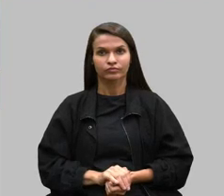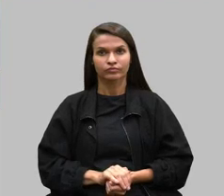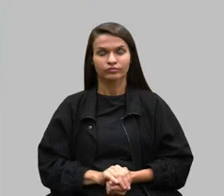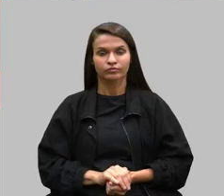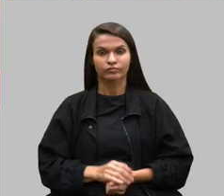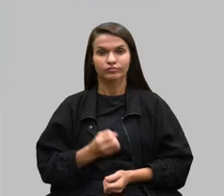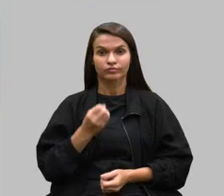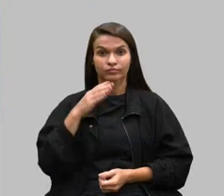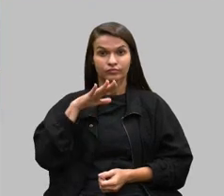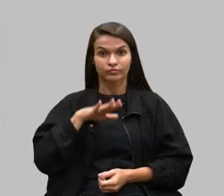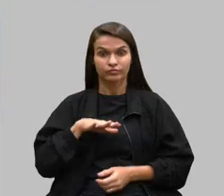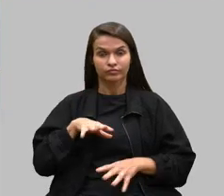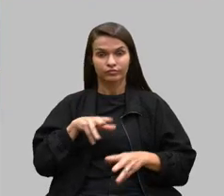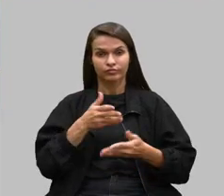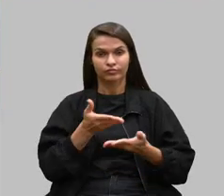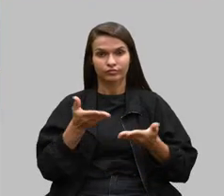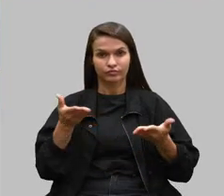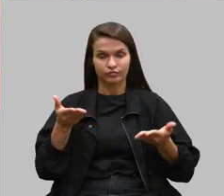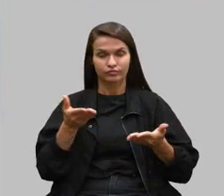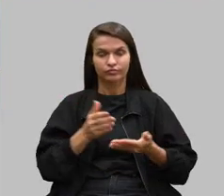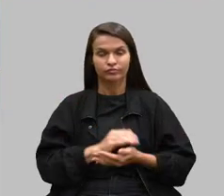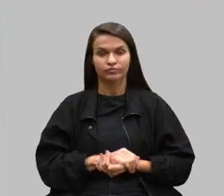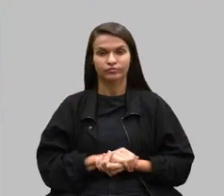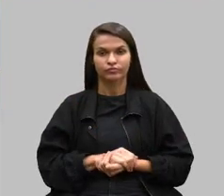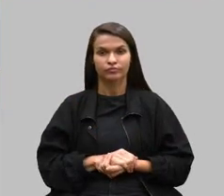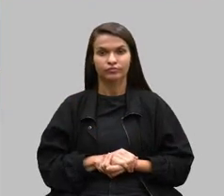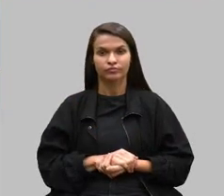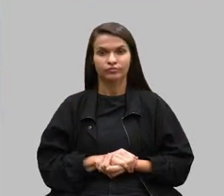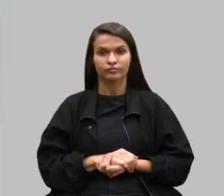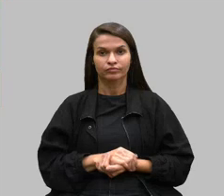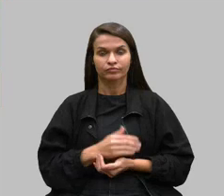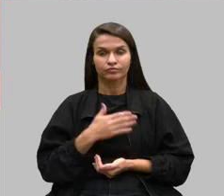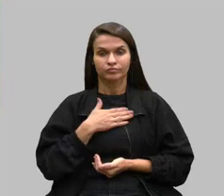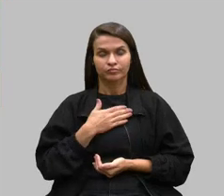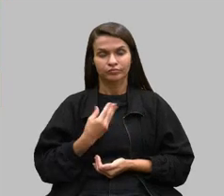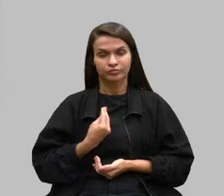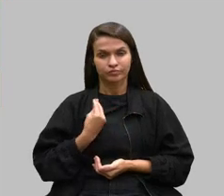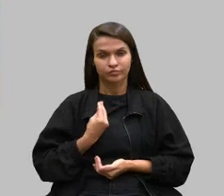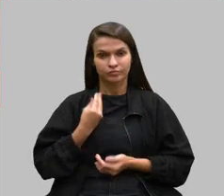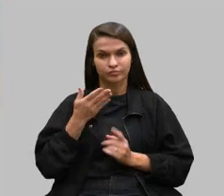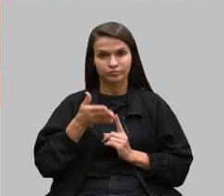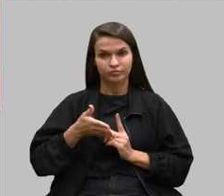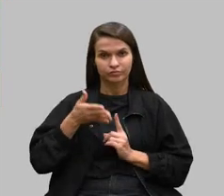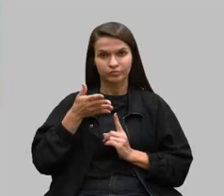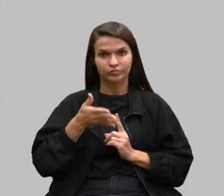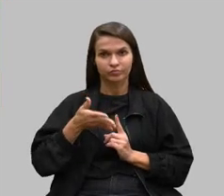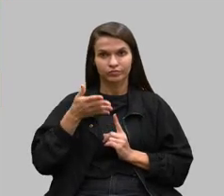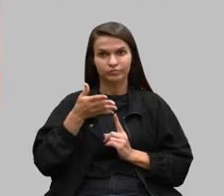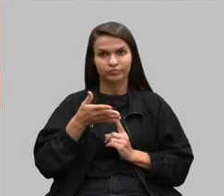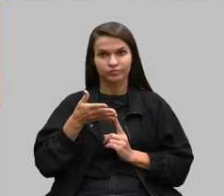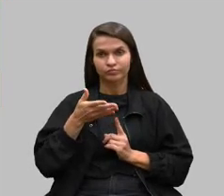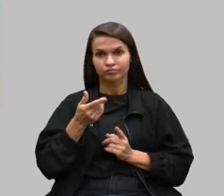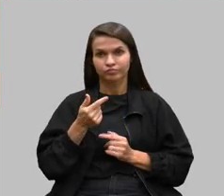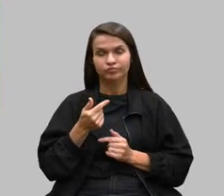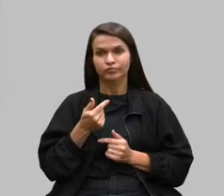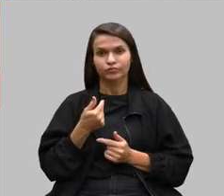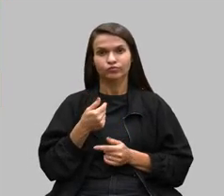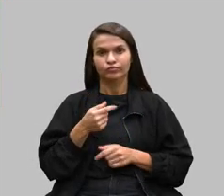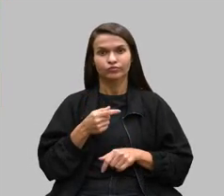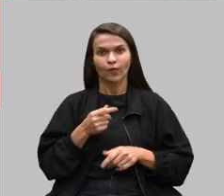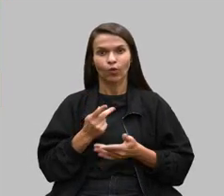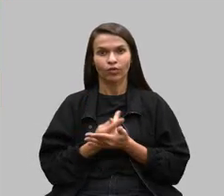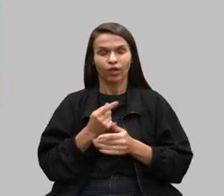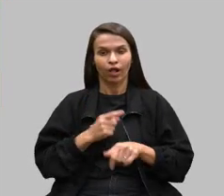Boa tarde a todos não é a minha minha presença de fala que não tava nem prevista mas eu agradeço a todos a